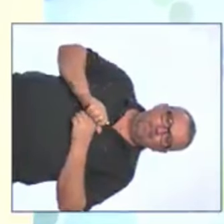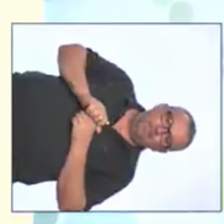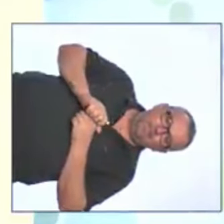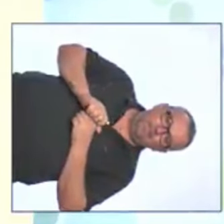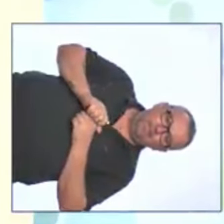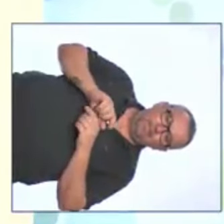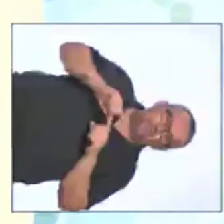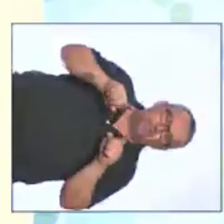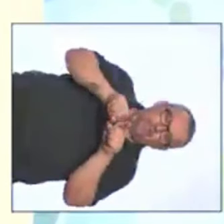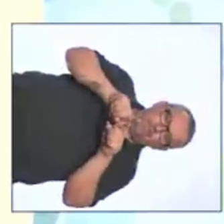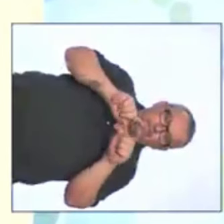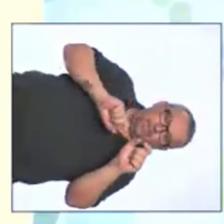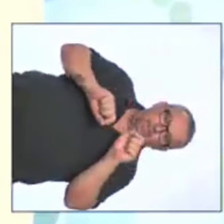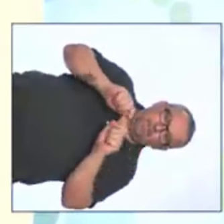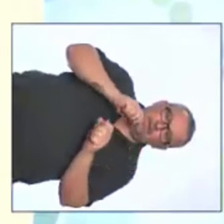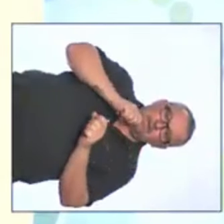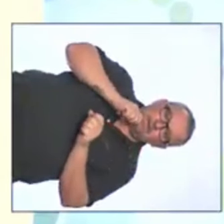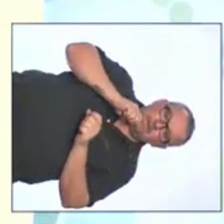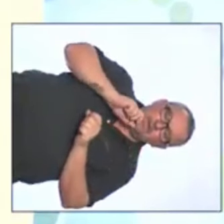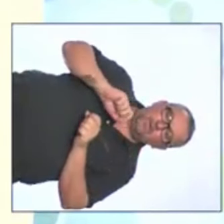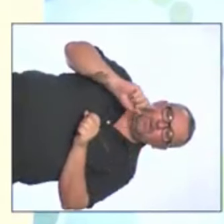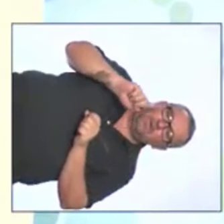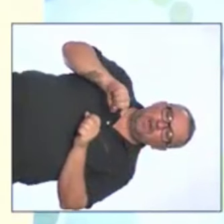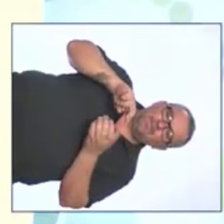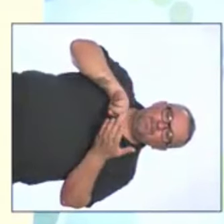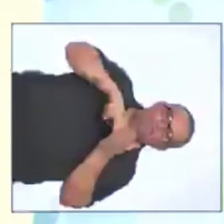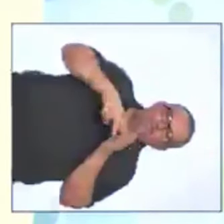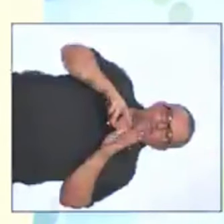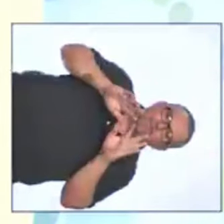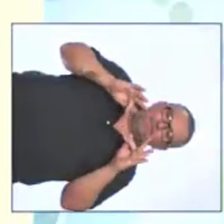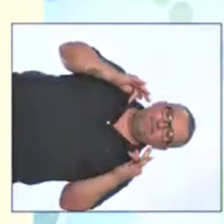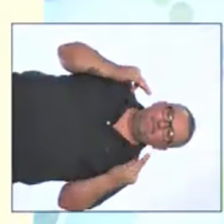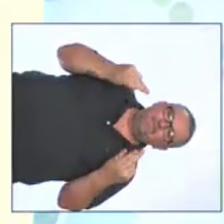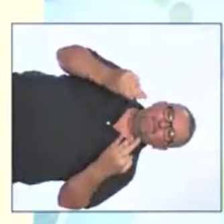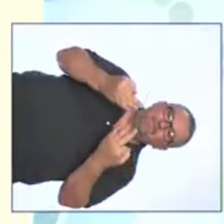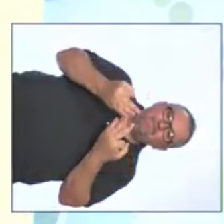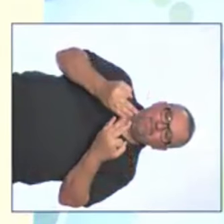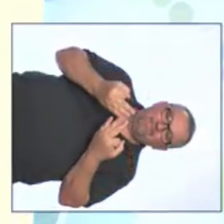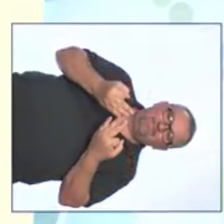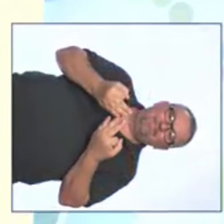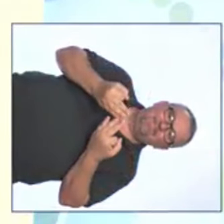a respeito ainda do que é a família deles e